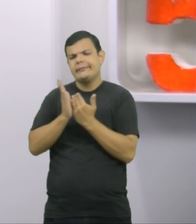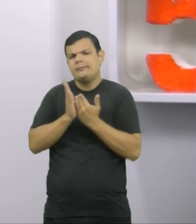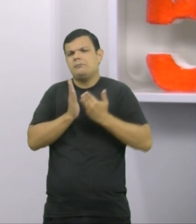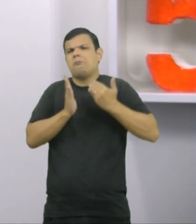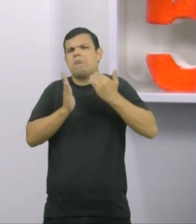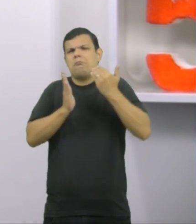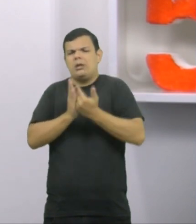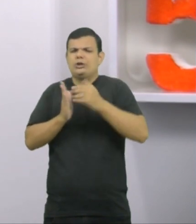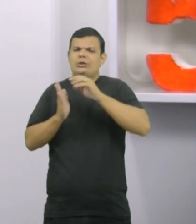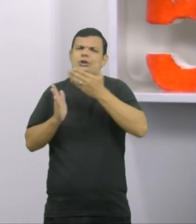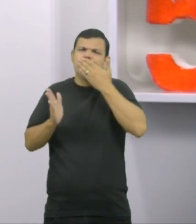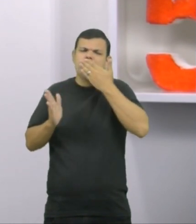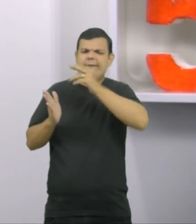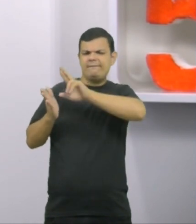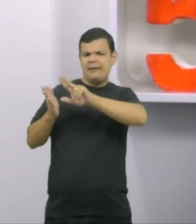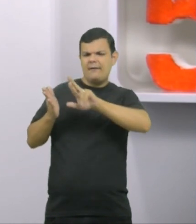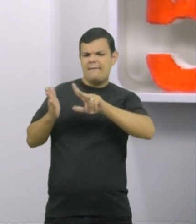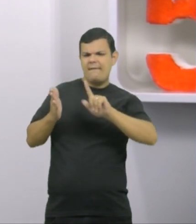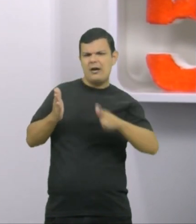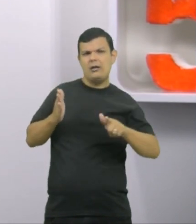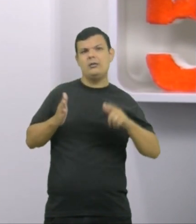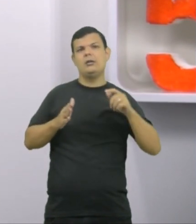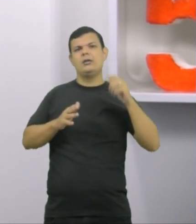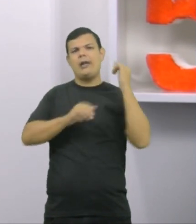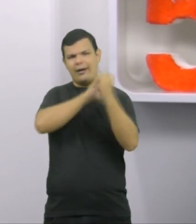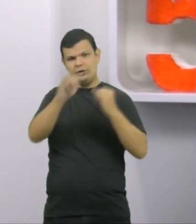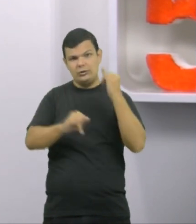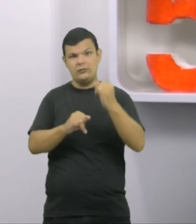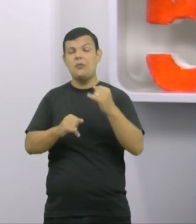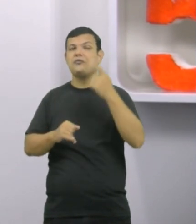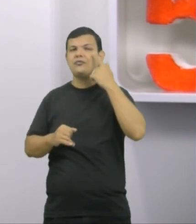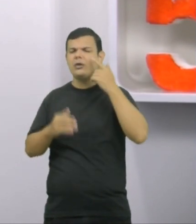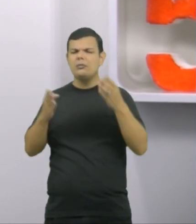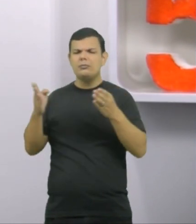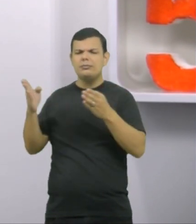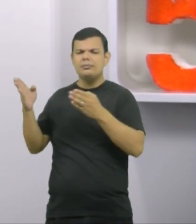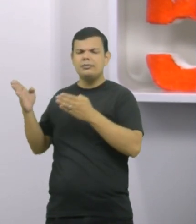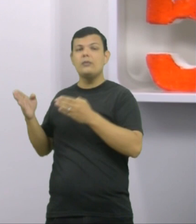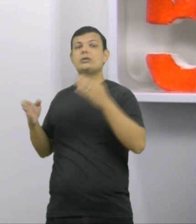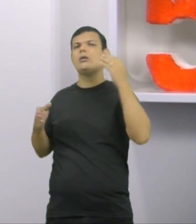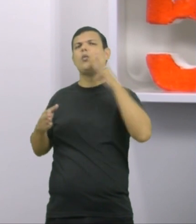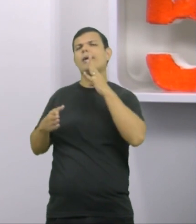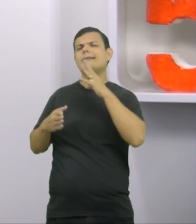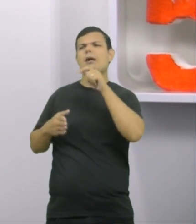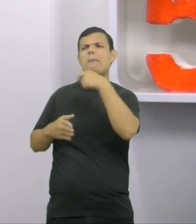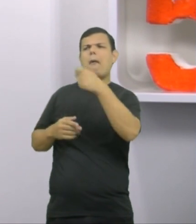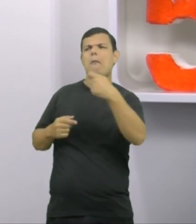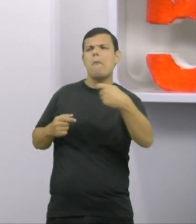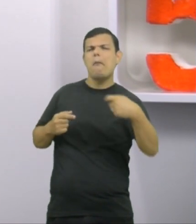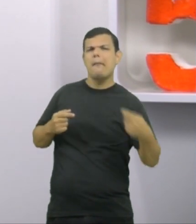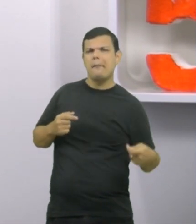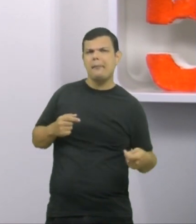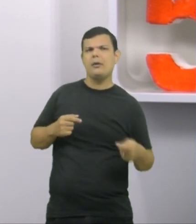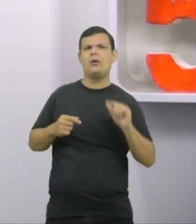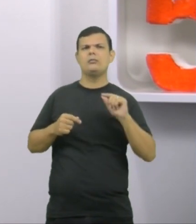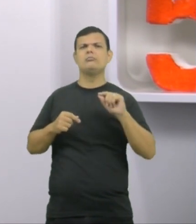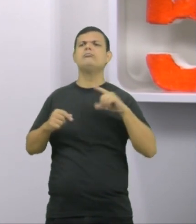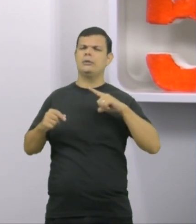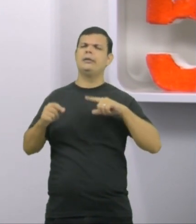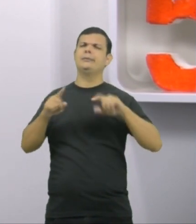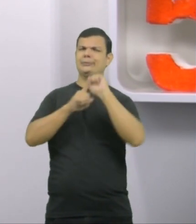esses diversos tipos de narrativas, acompanhe comigo aqui na telinha para conhecer alguns desses tipos que circulam em